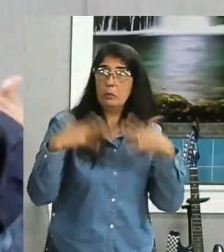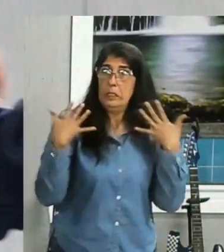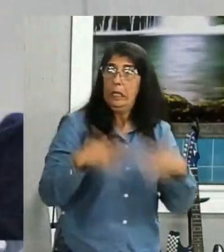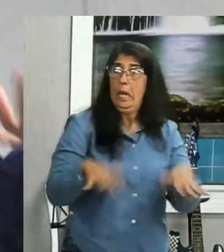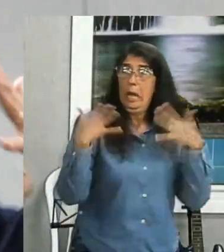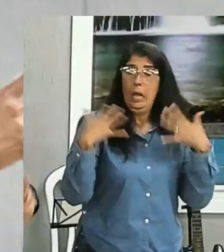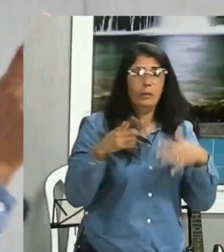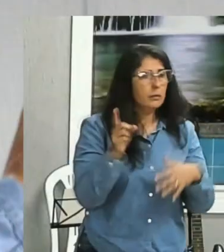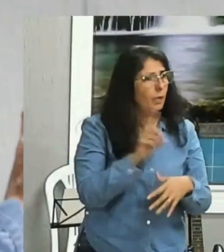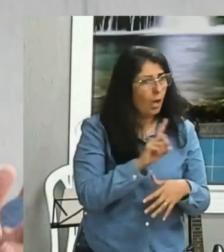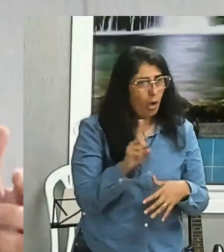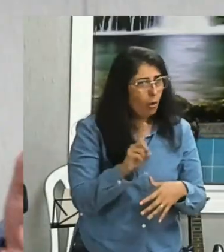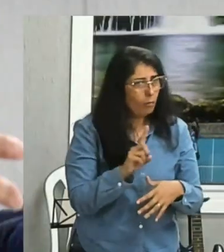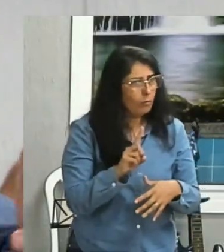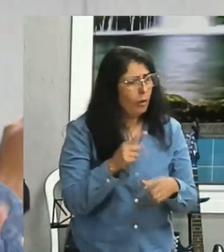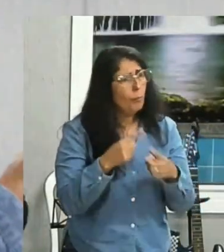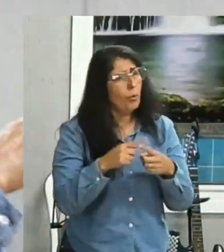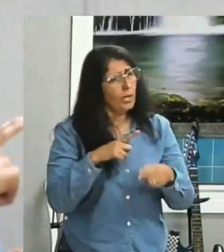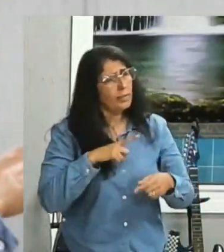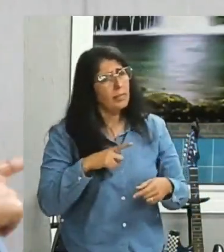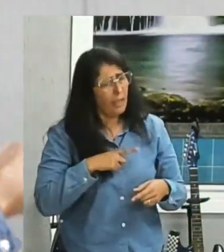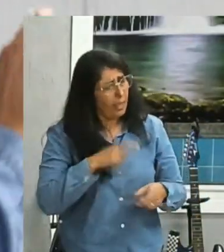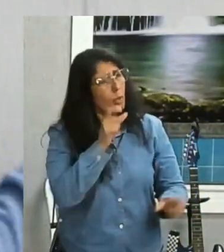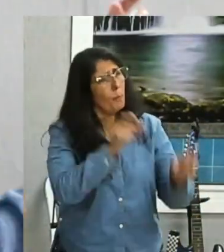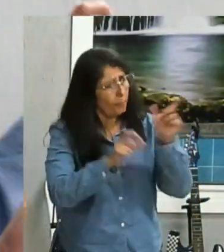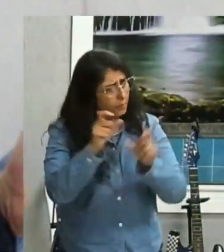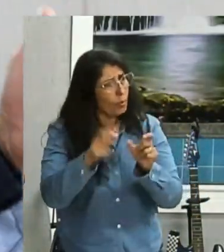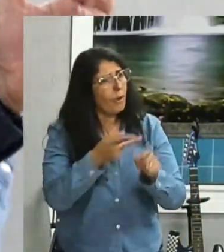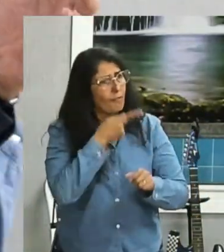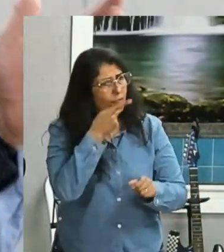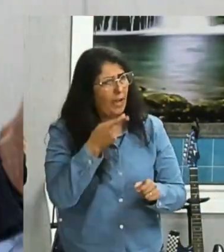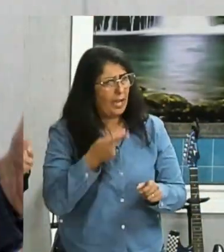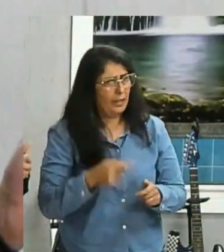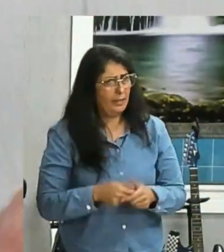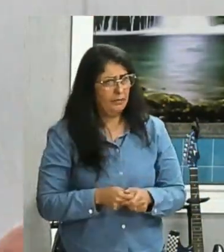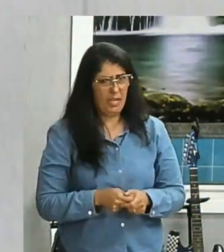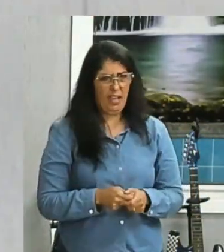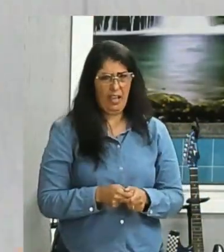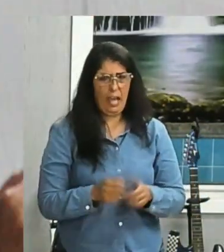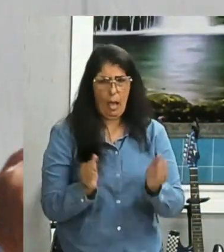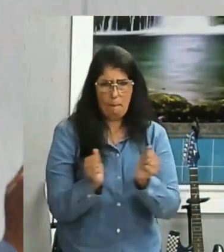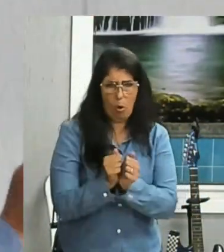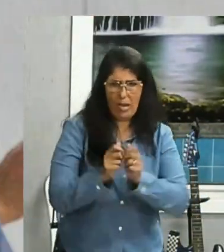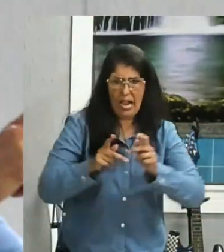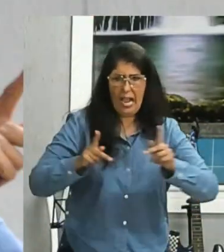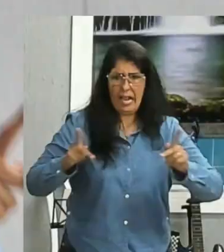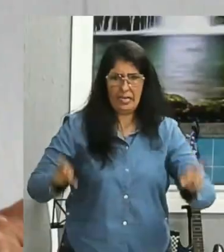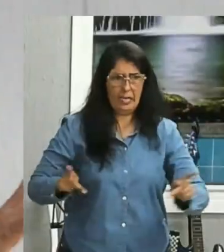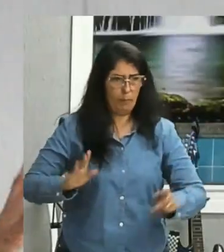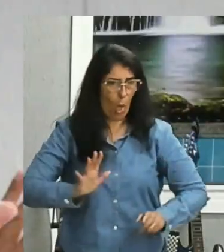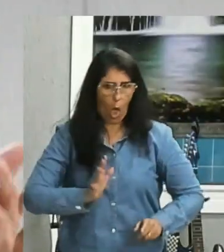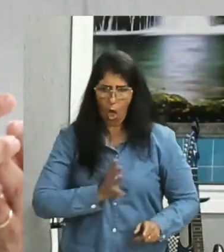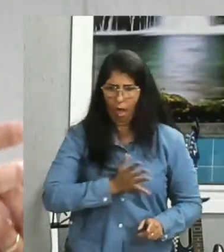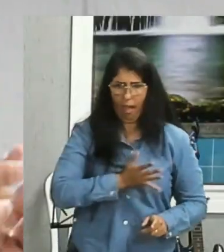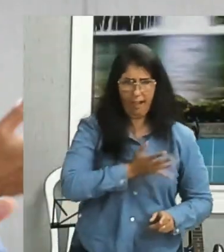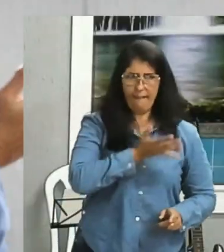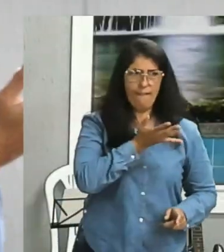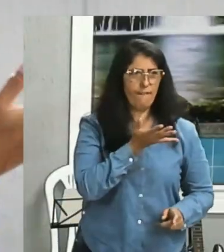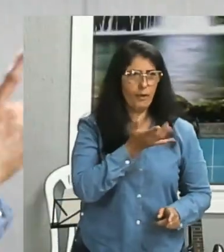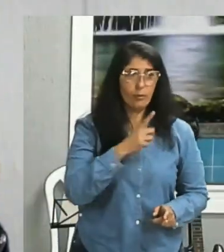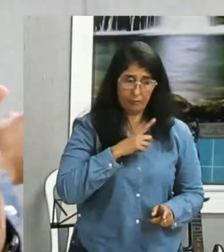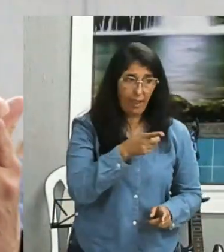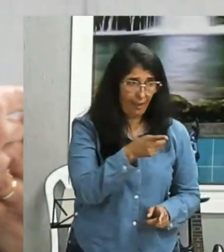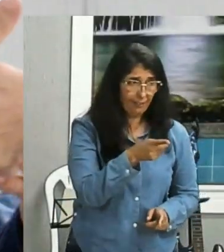E é muito vendida essa ideia de Apocalipse como algo terrível. Não, peraí, Apocalipse é um livro escrito